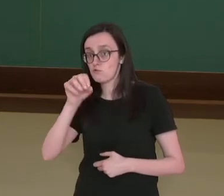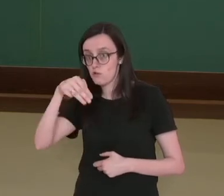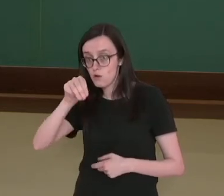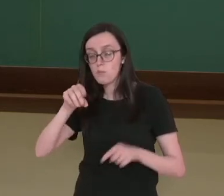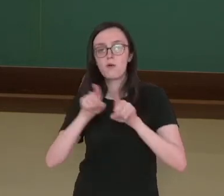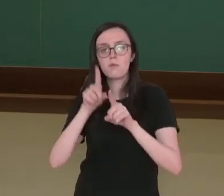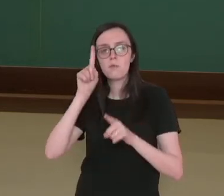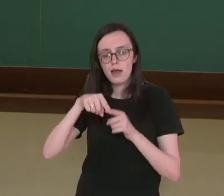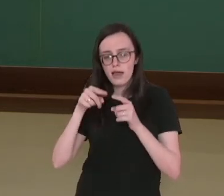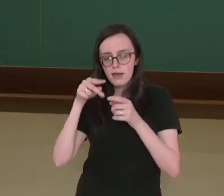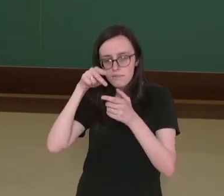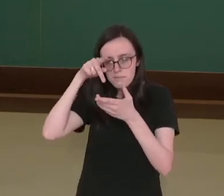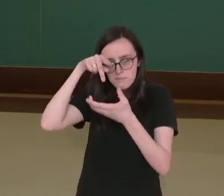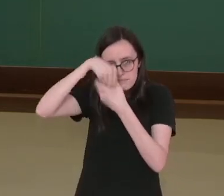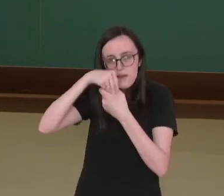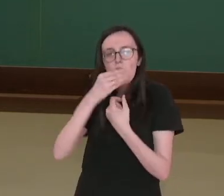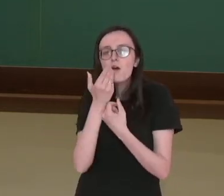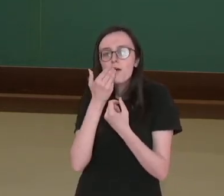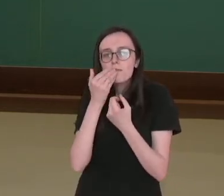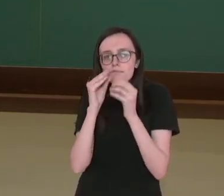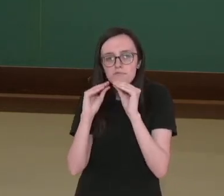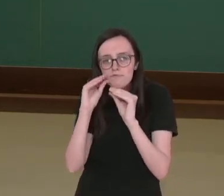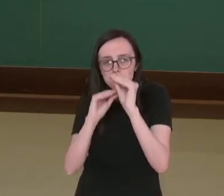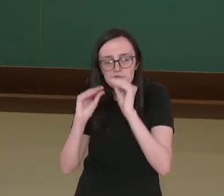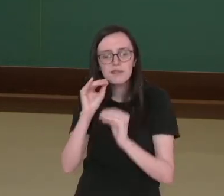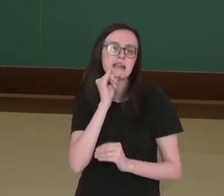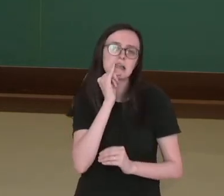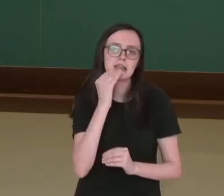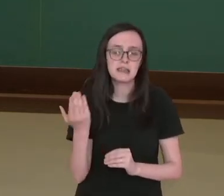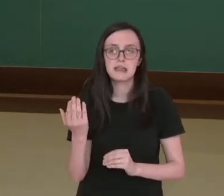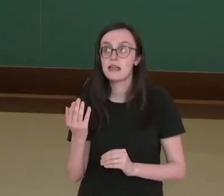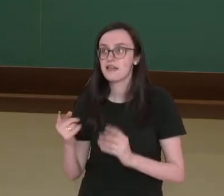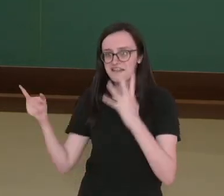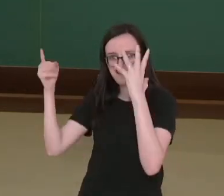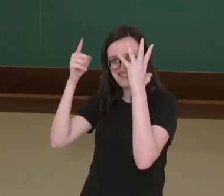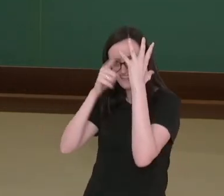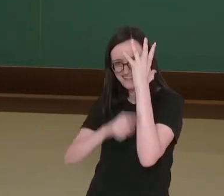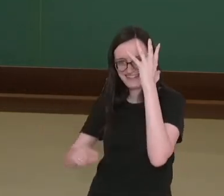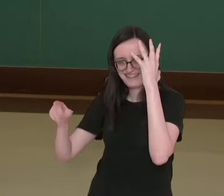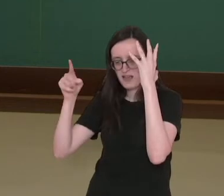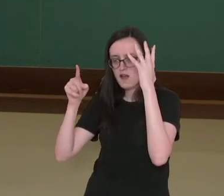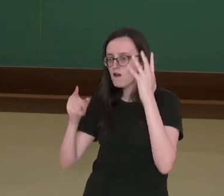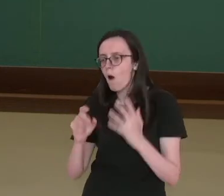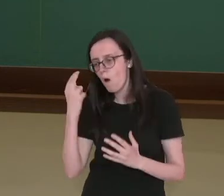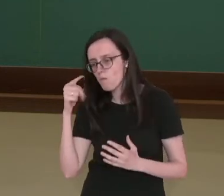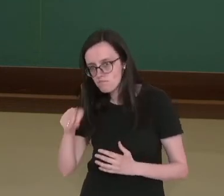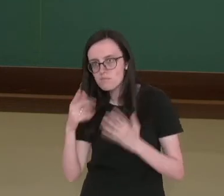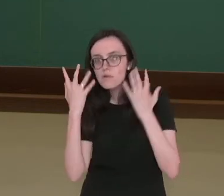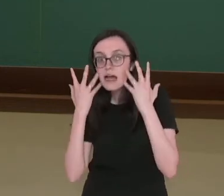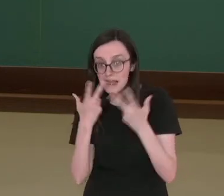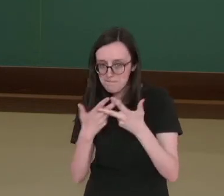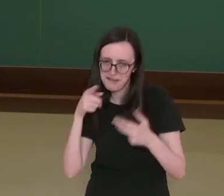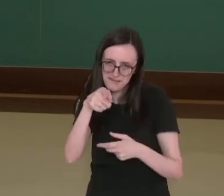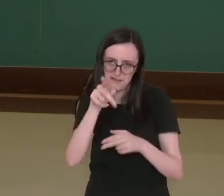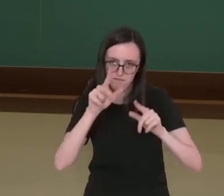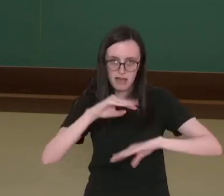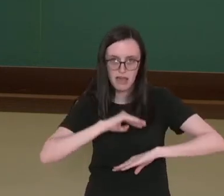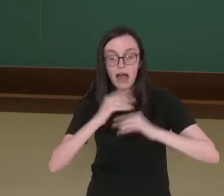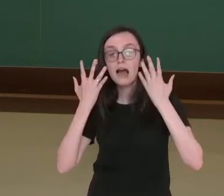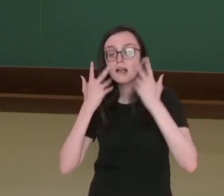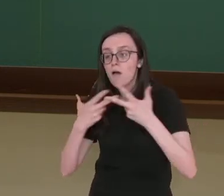faz digestão intracelular. Então, por exemplo, quando o alimento vem para a célula, ele precisa ser